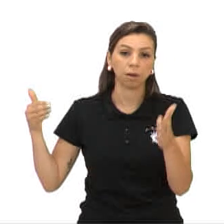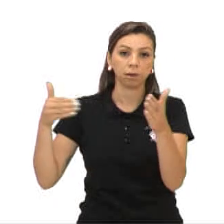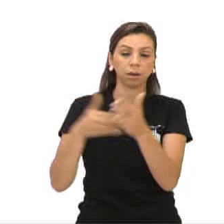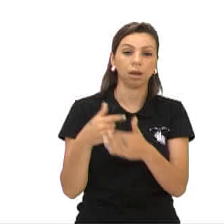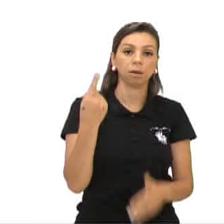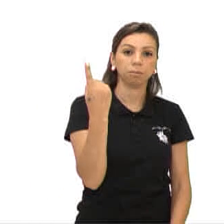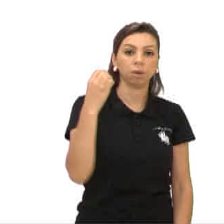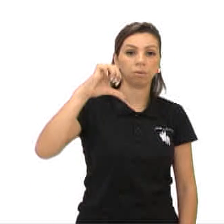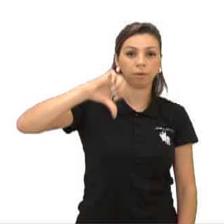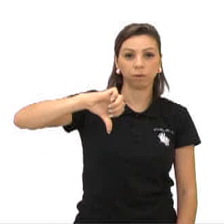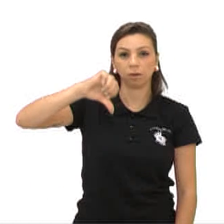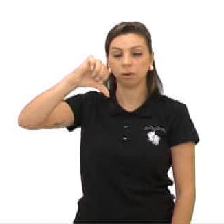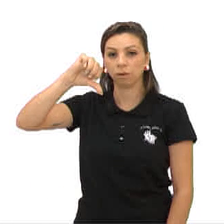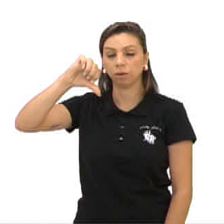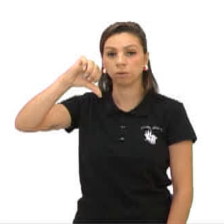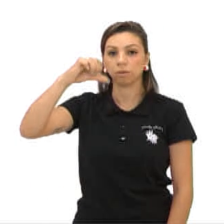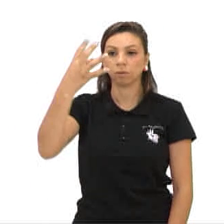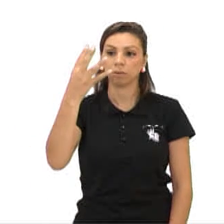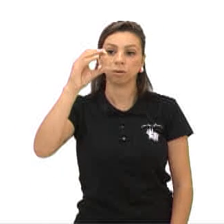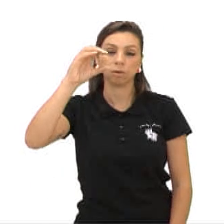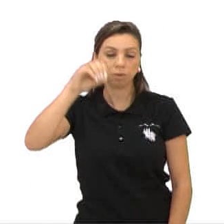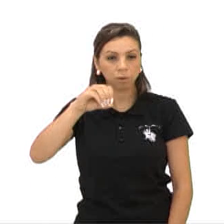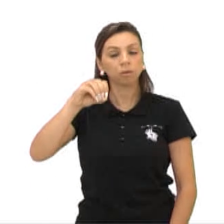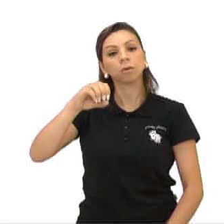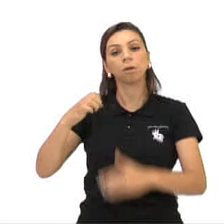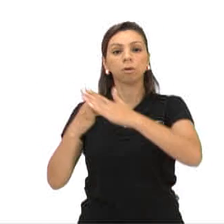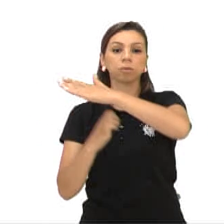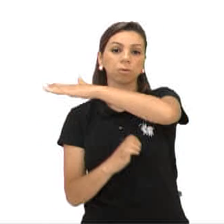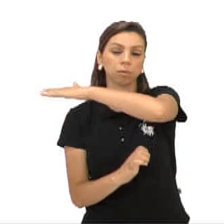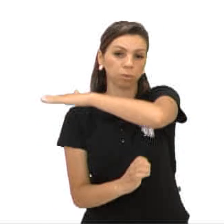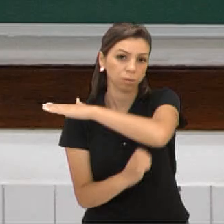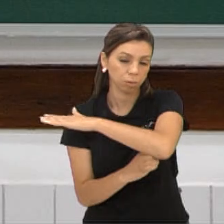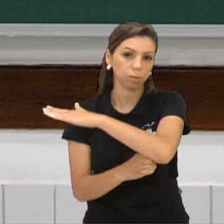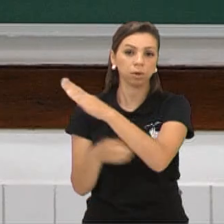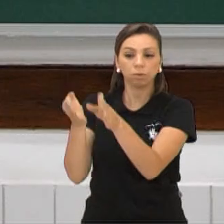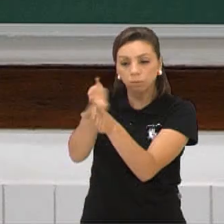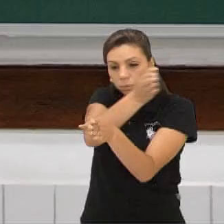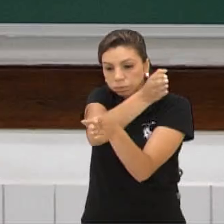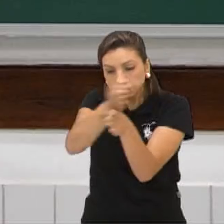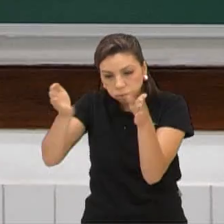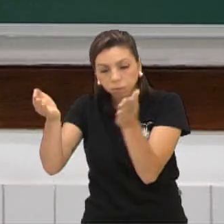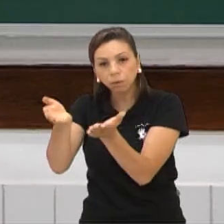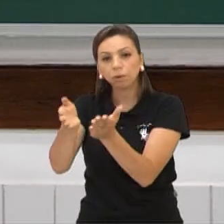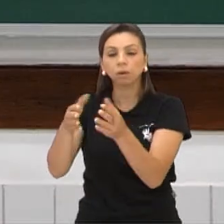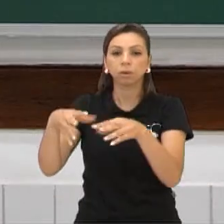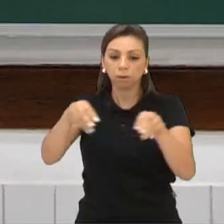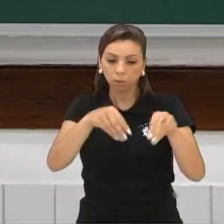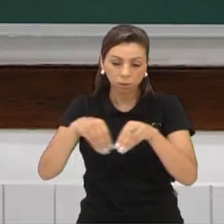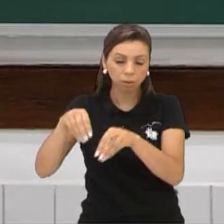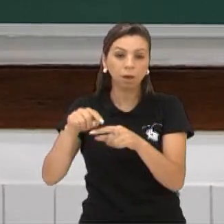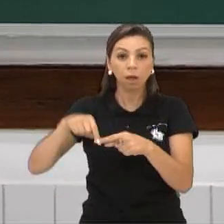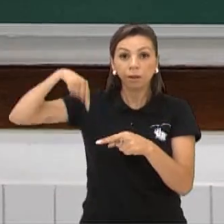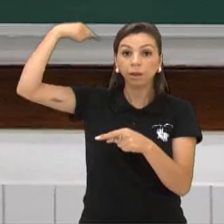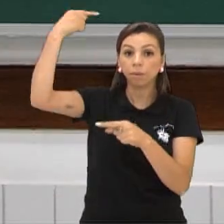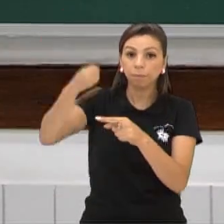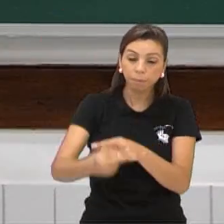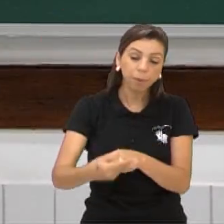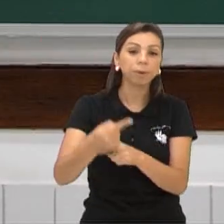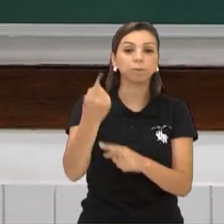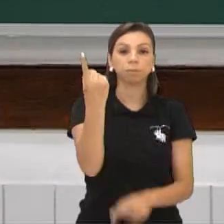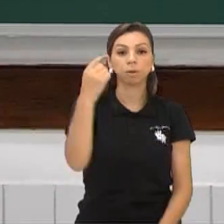aparece a estruturação da divisão territorial e, logicamente, após 1940, nós vamos ter